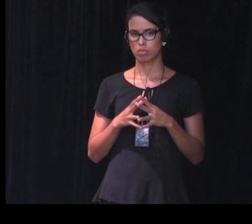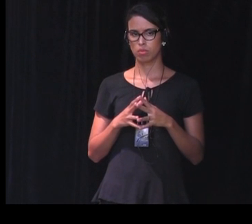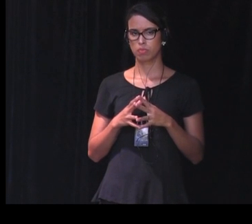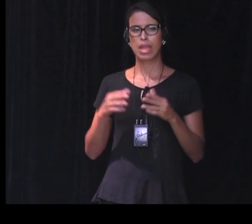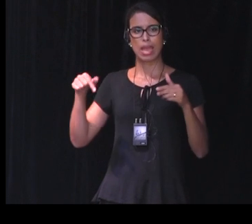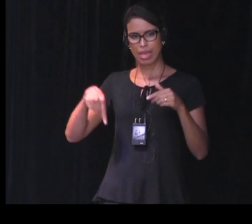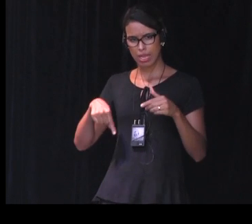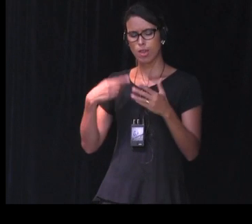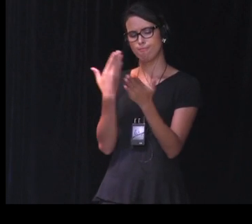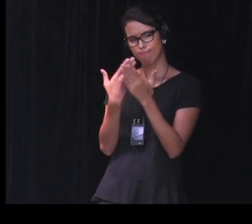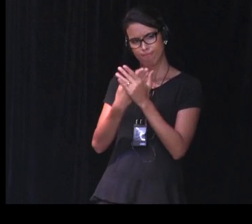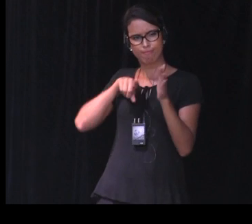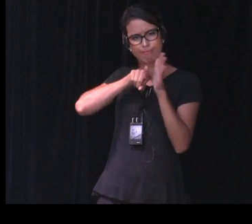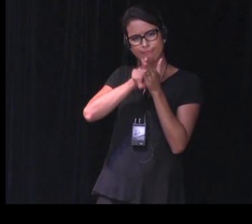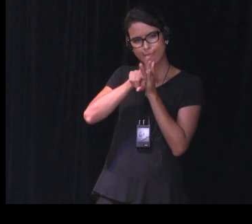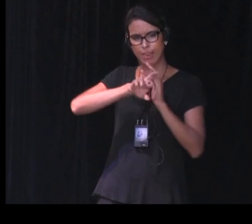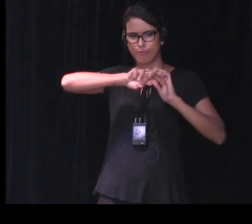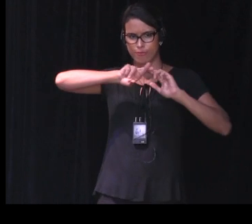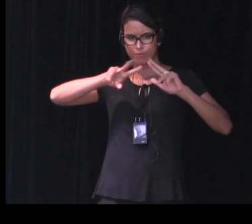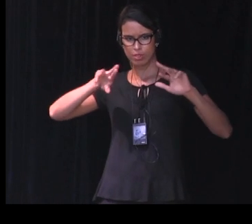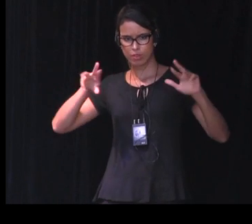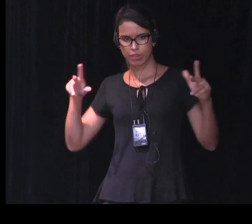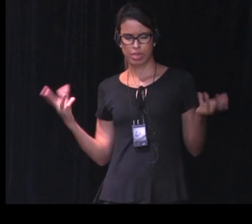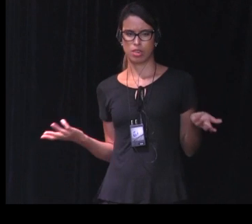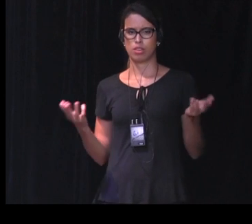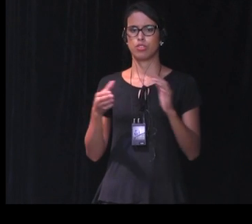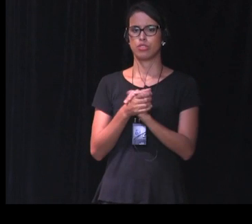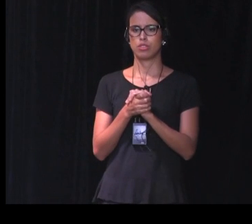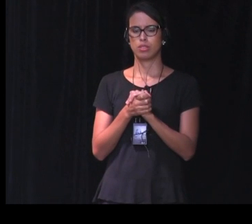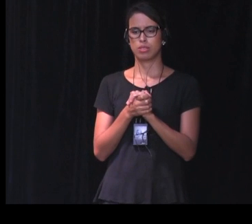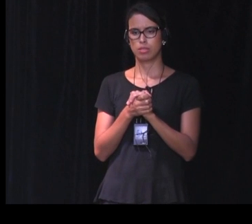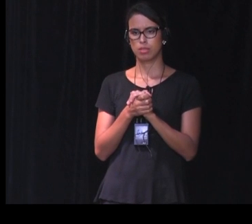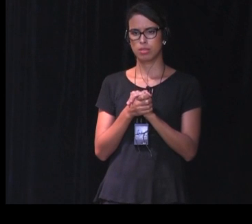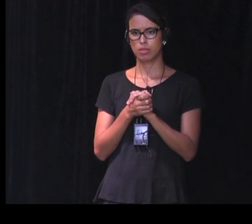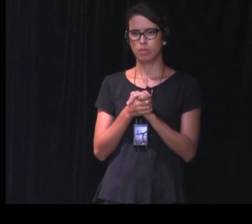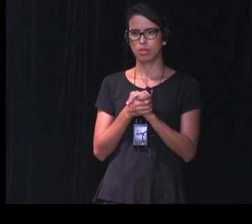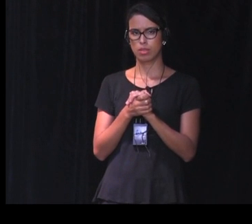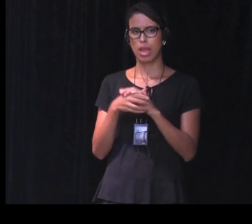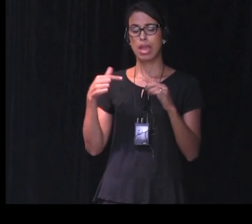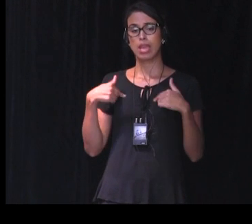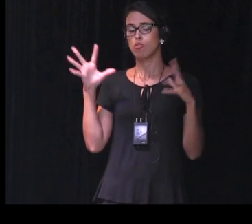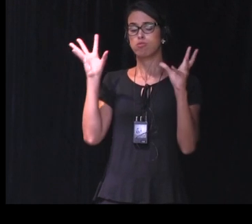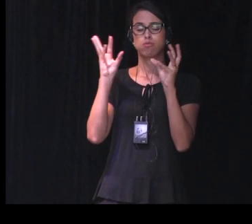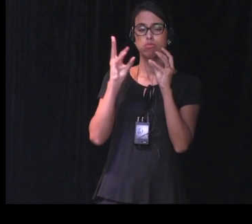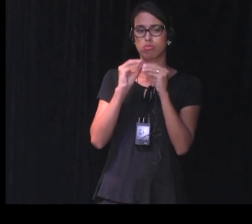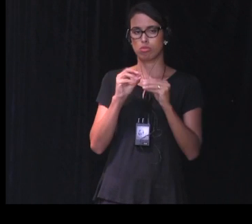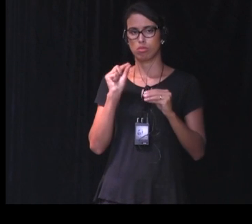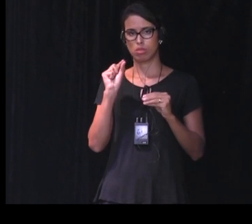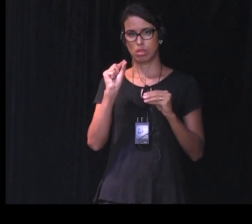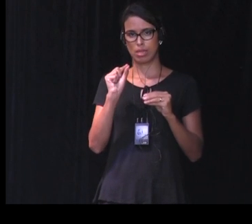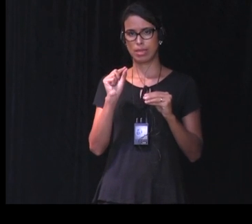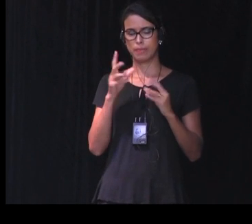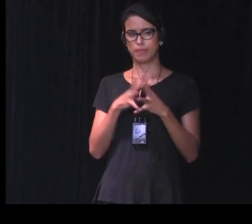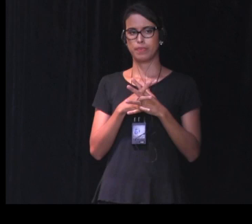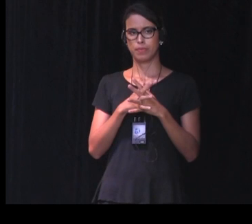eu colhei uma série de amostras e não sei onde colocá-las, mas ao mesmo tempo eu vi